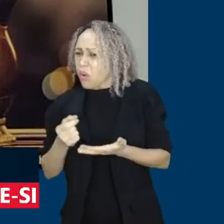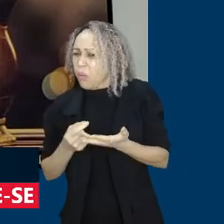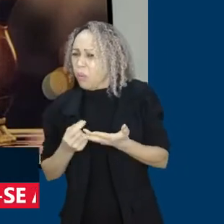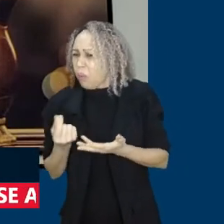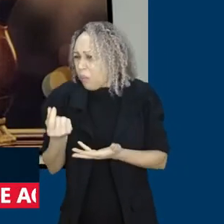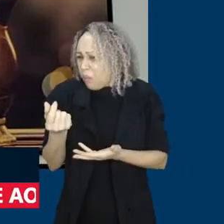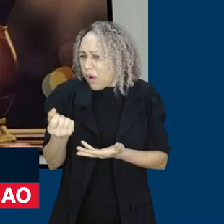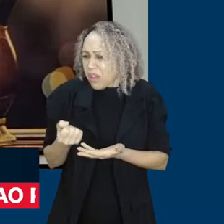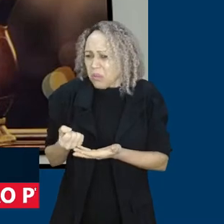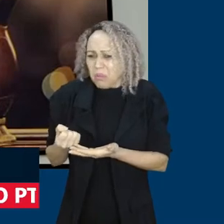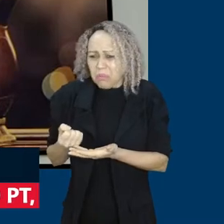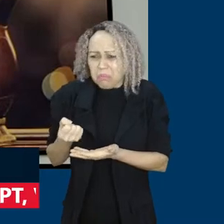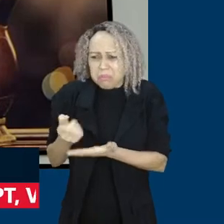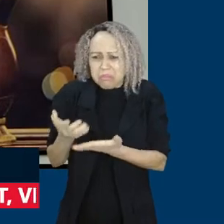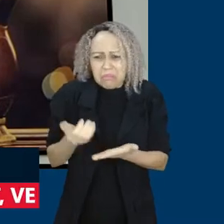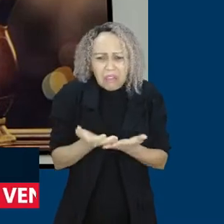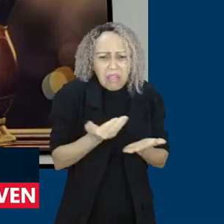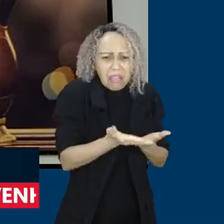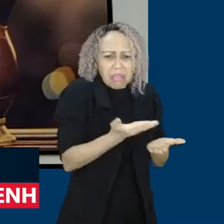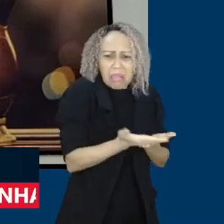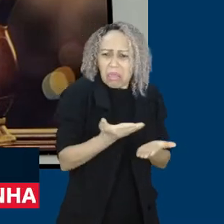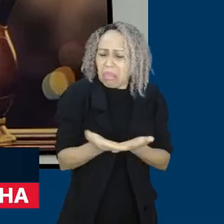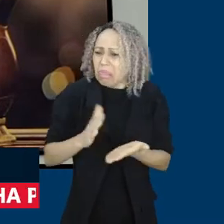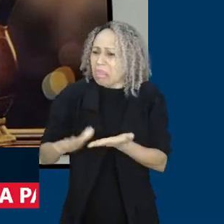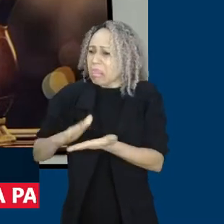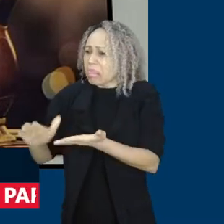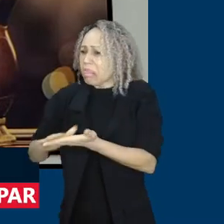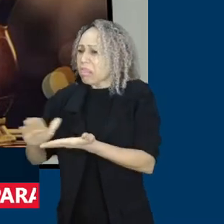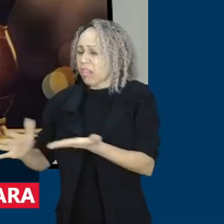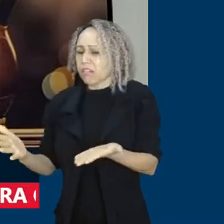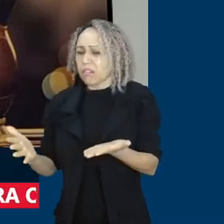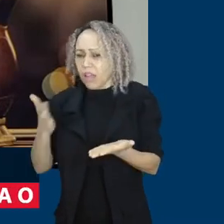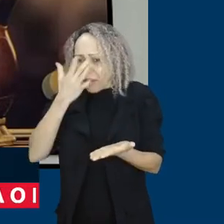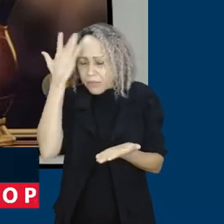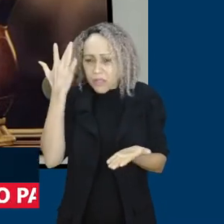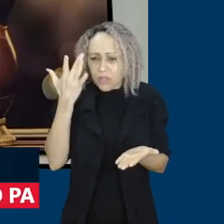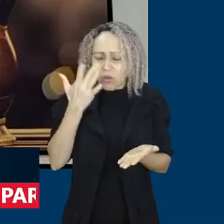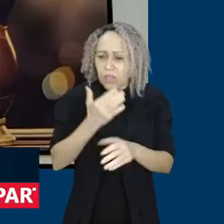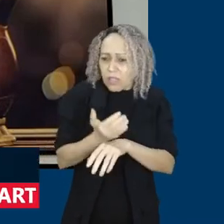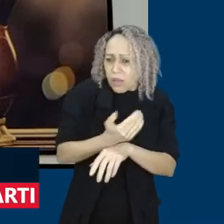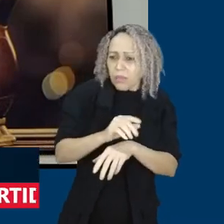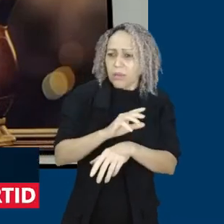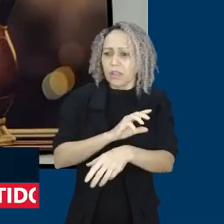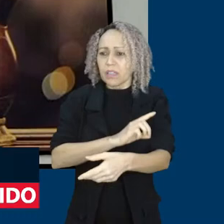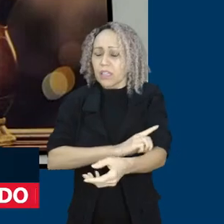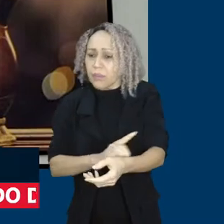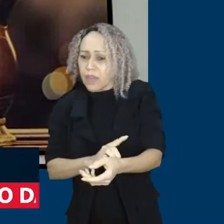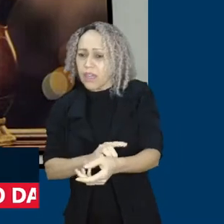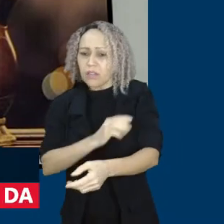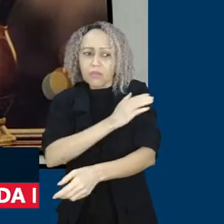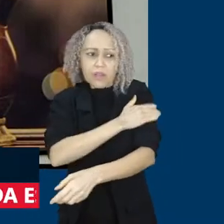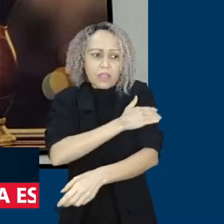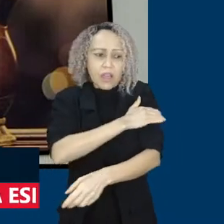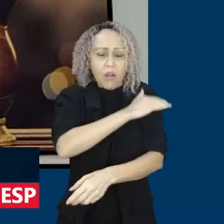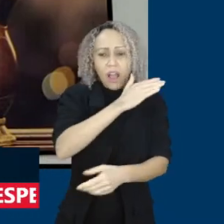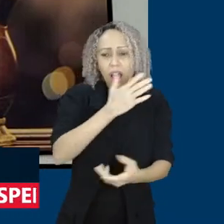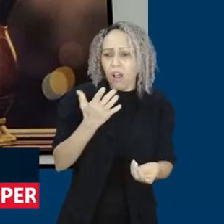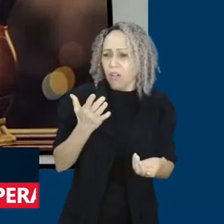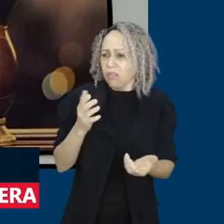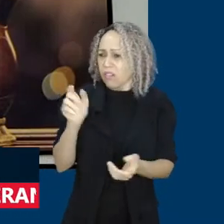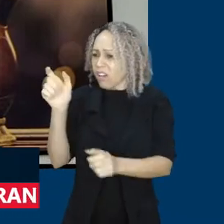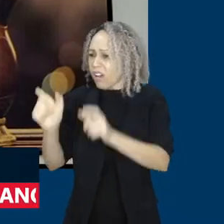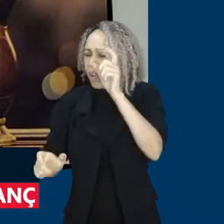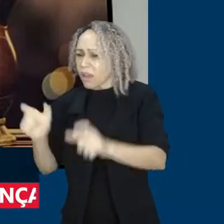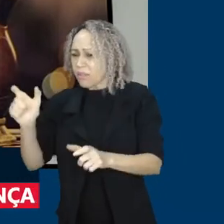calcule Pois é pessoa para diabetes pré-diabético e aí vai tem pressão alta o cidadão que ganha salário